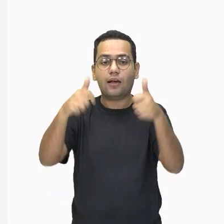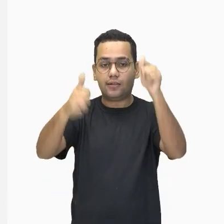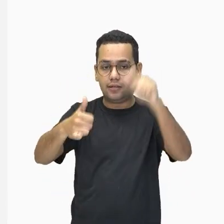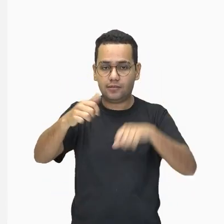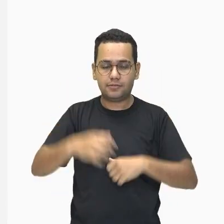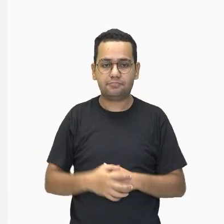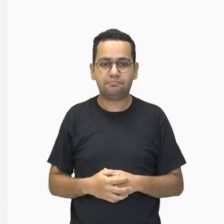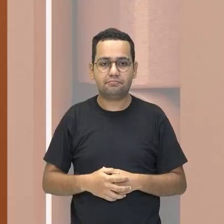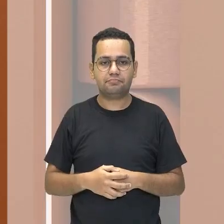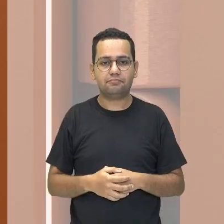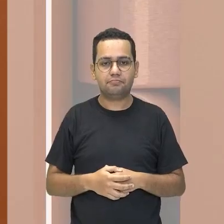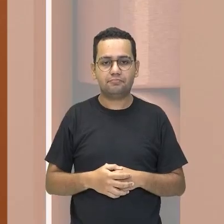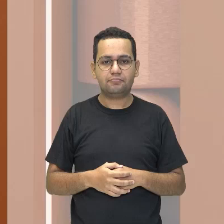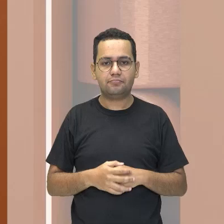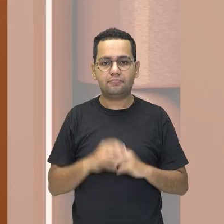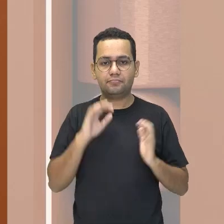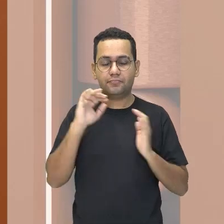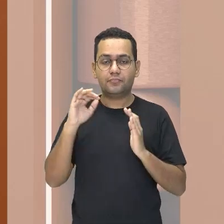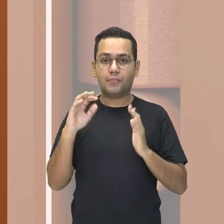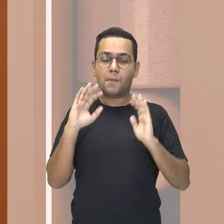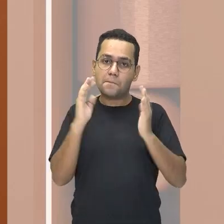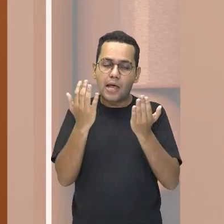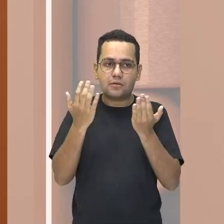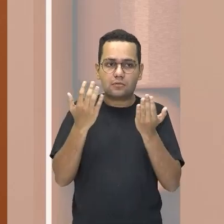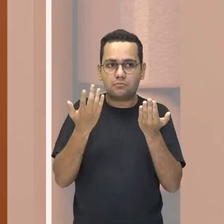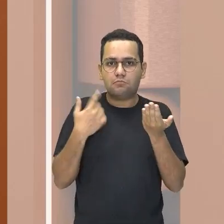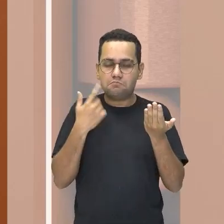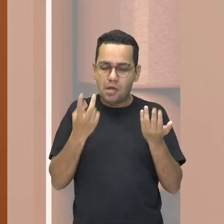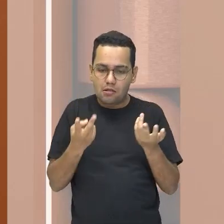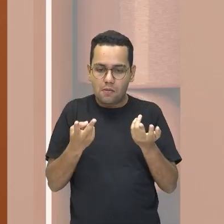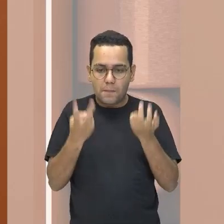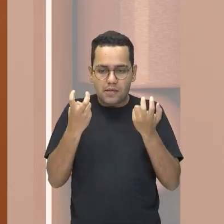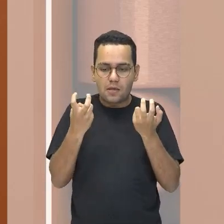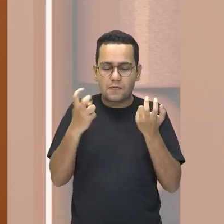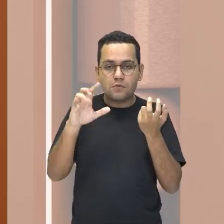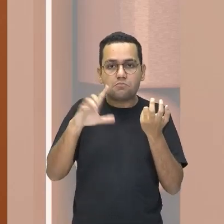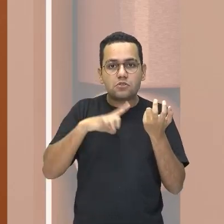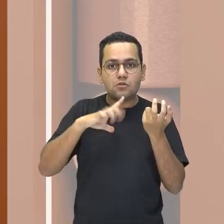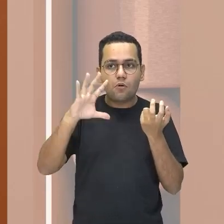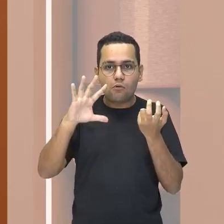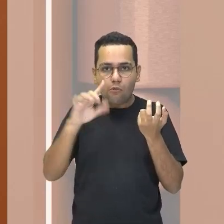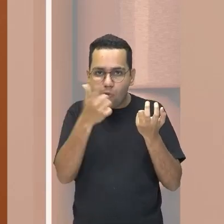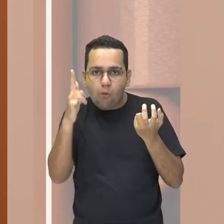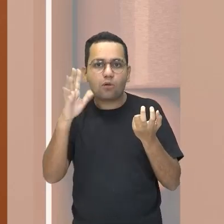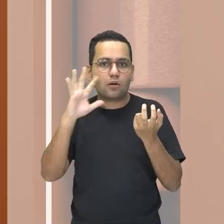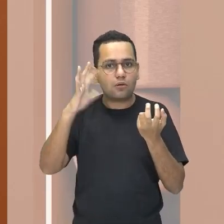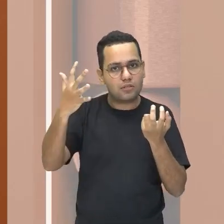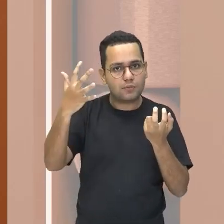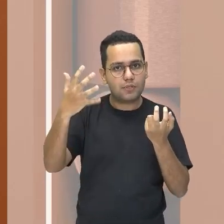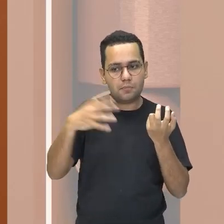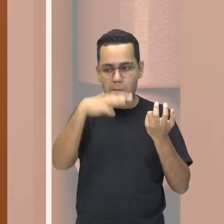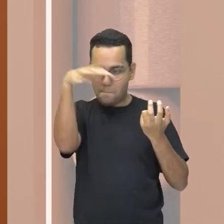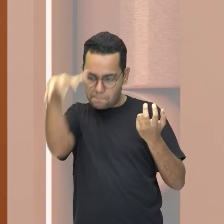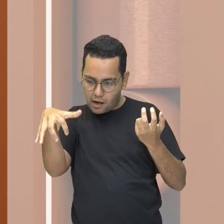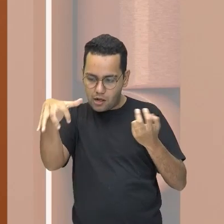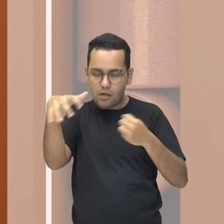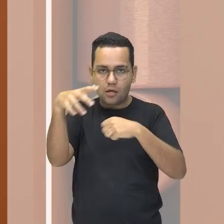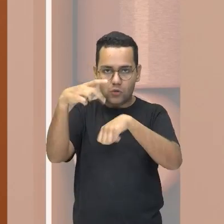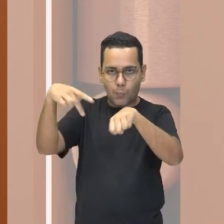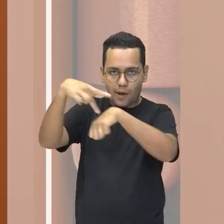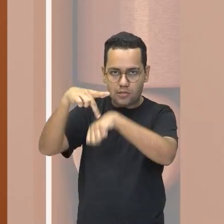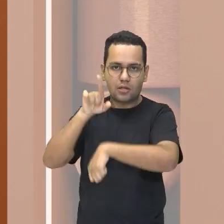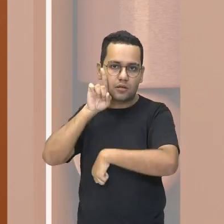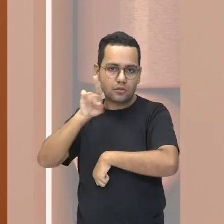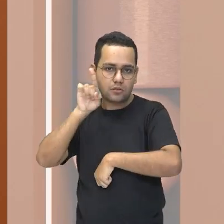o conflito, um outro conflito poderia surgir. De um lado, Estados Unidos e um bloco ali que